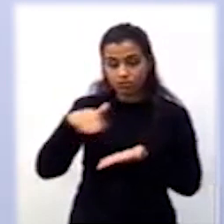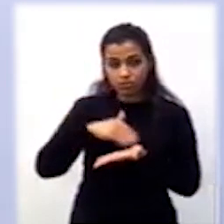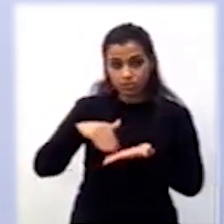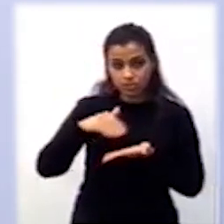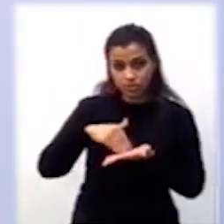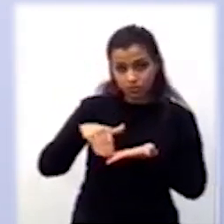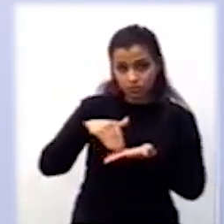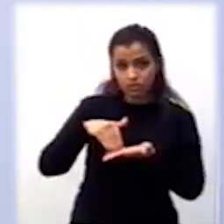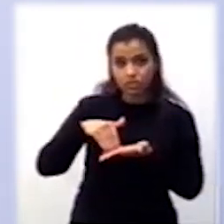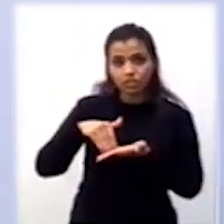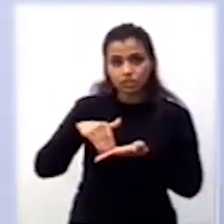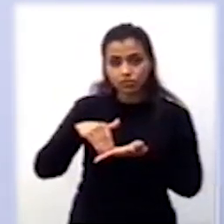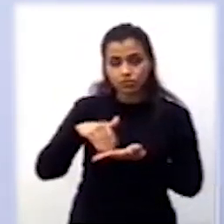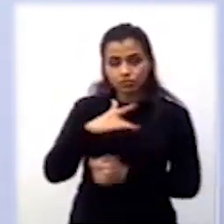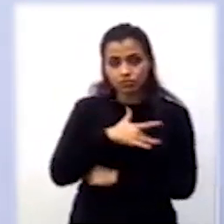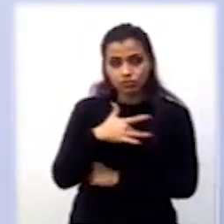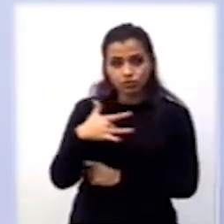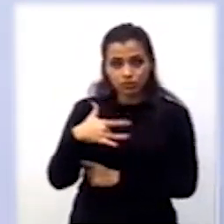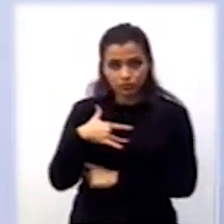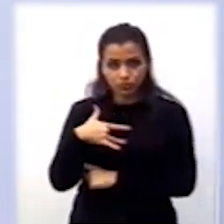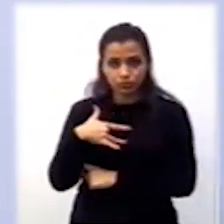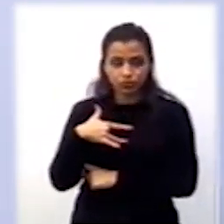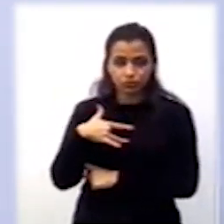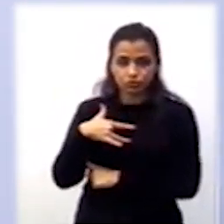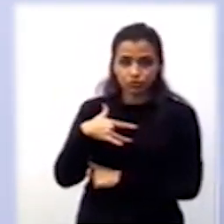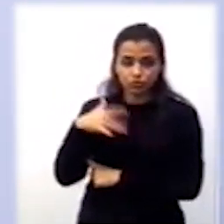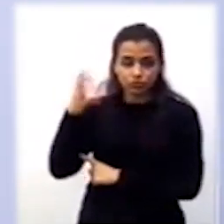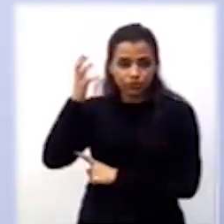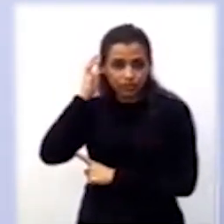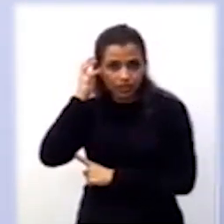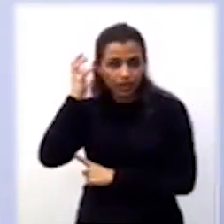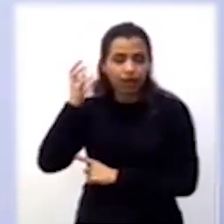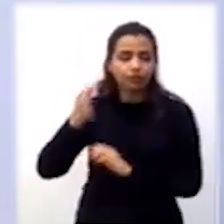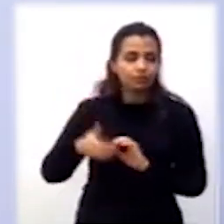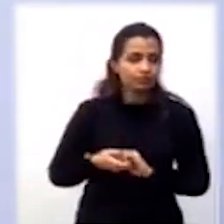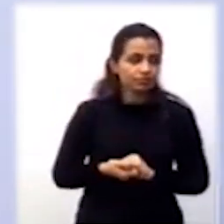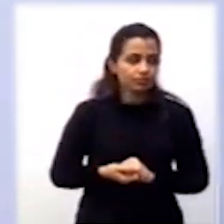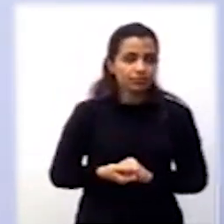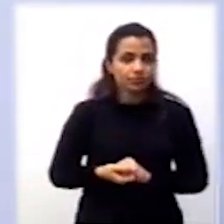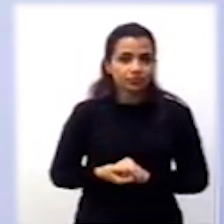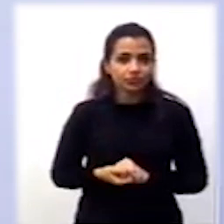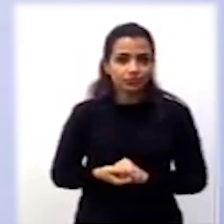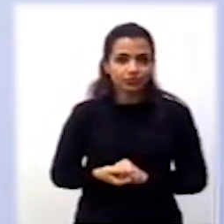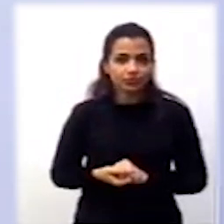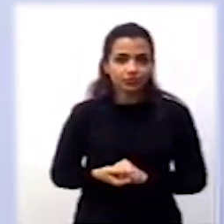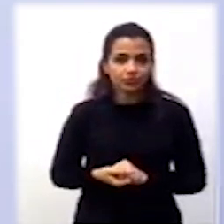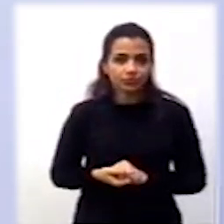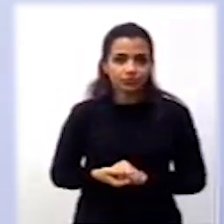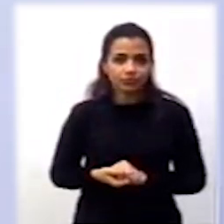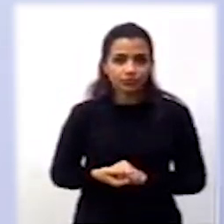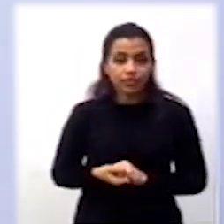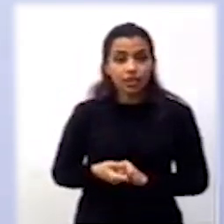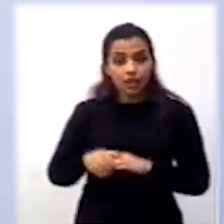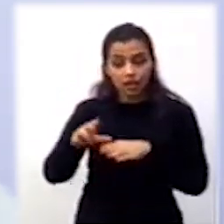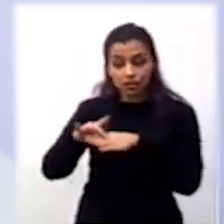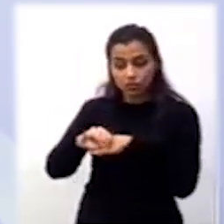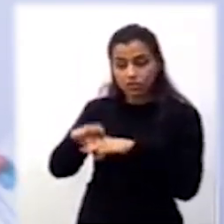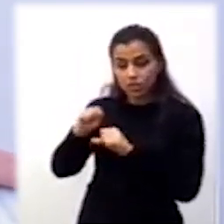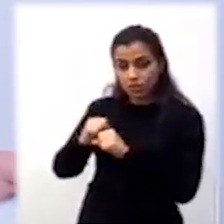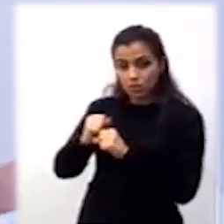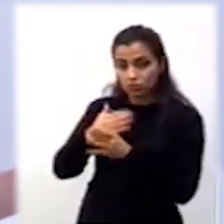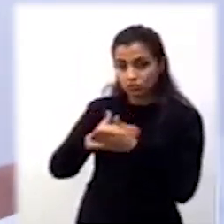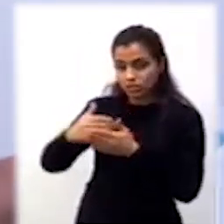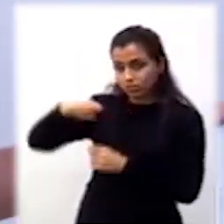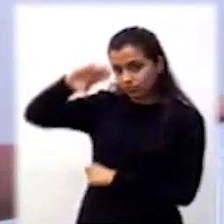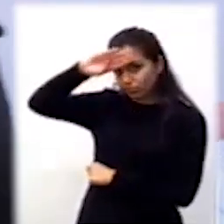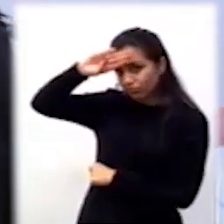Ceará confirmou 3 mortes e 7 casos de H1N1 no Ceará. A doença pode causar febre de até 40 graus.